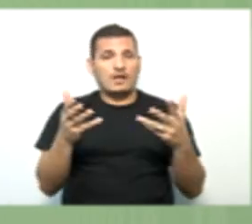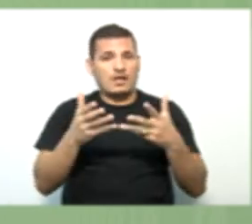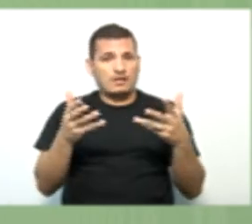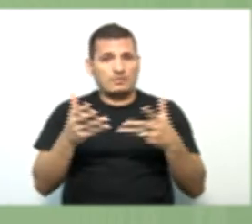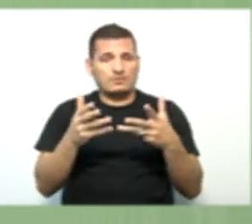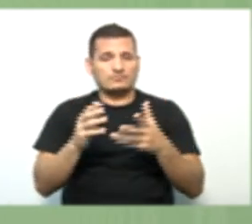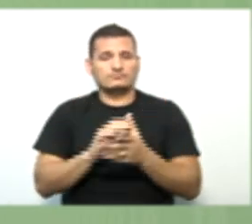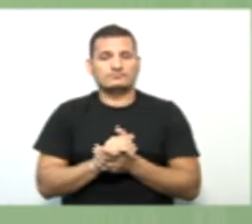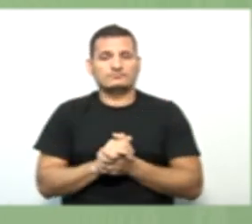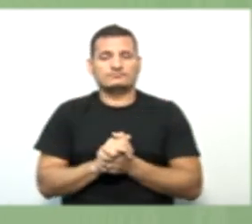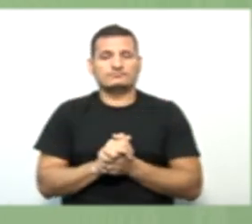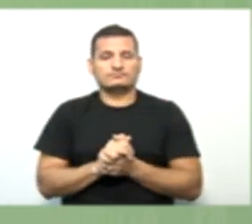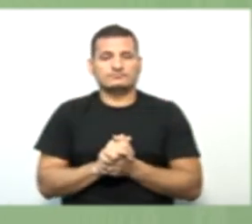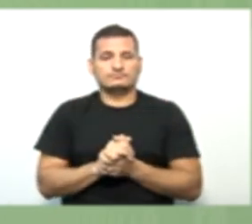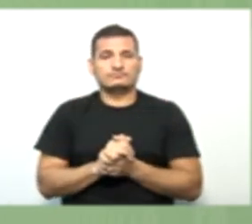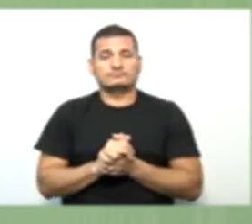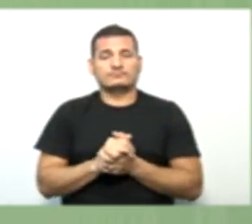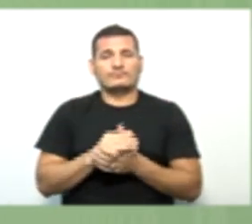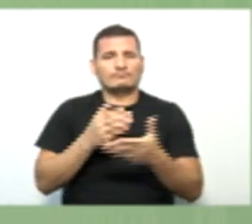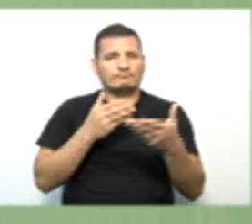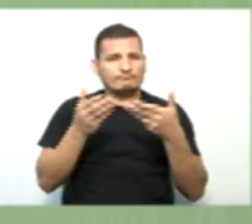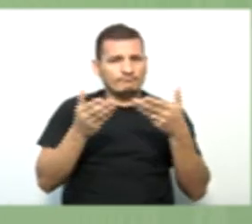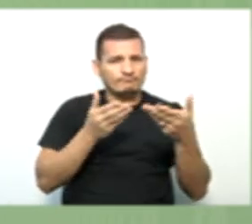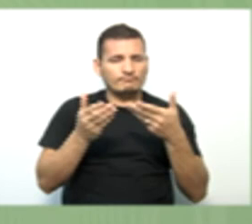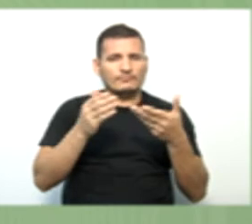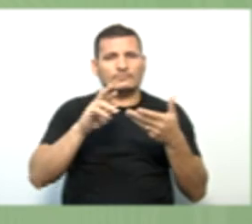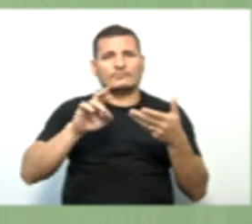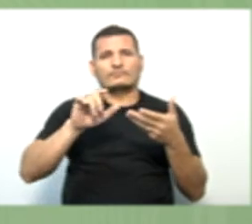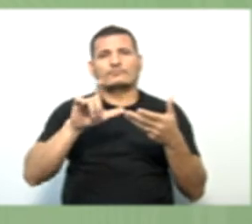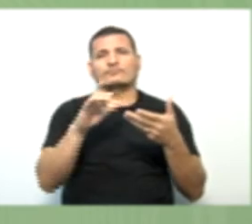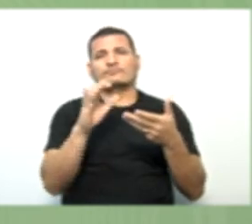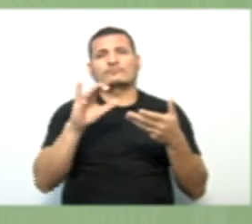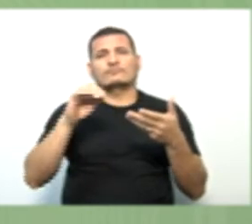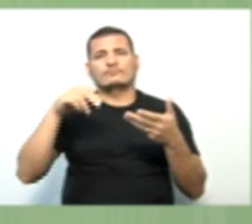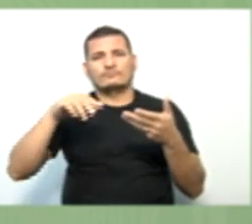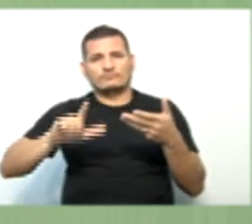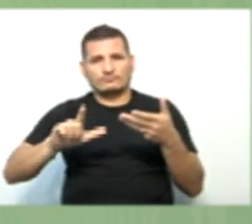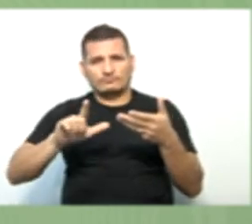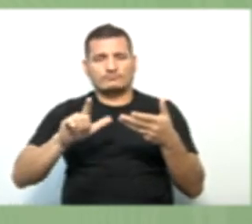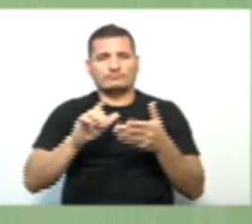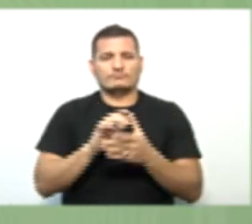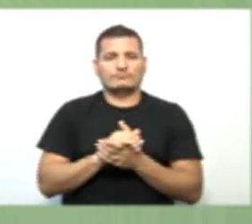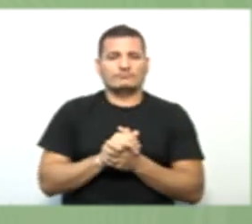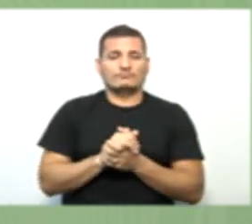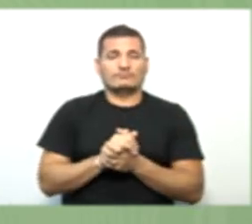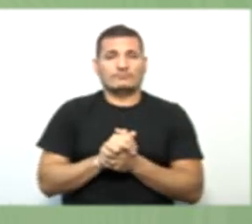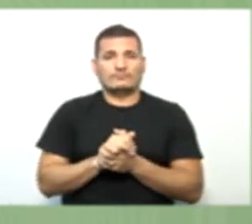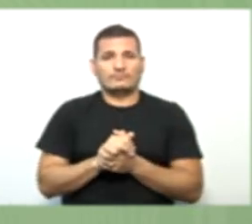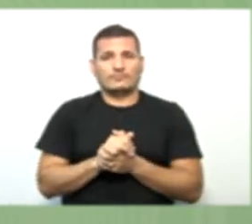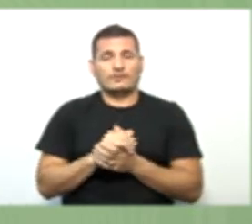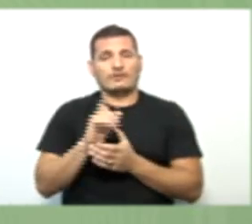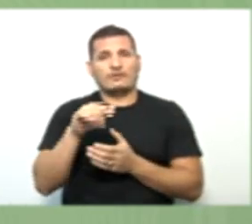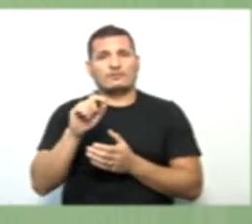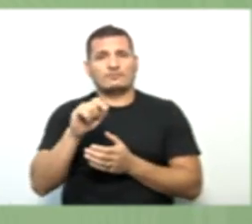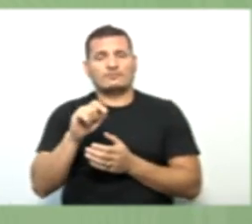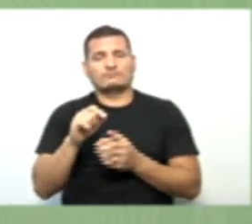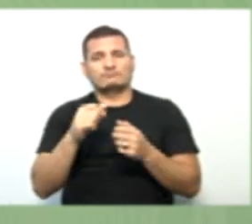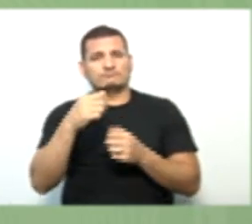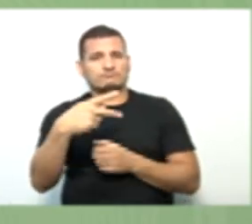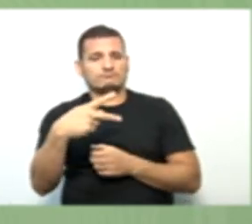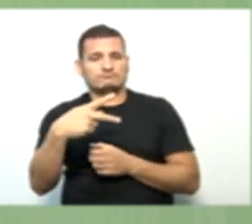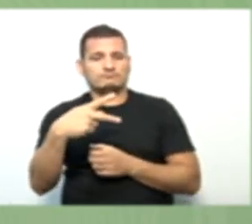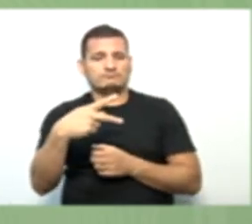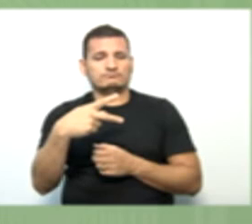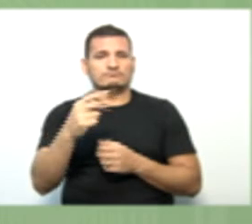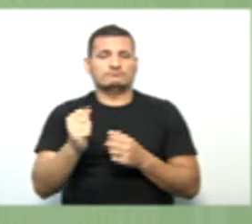para escrever operações relacionais. Então, os operadores relacionais são aqueles maior, maior ou